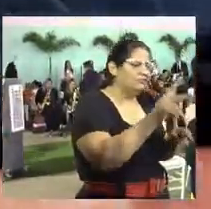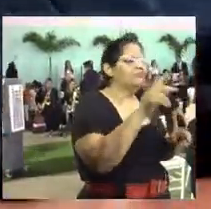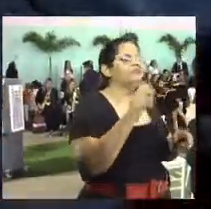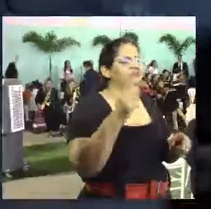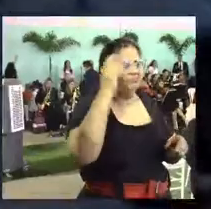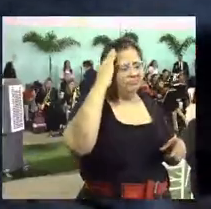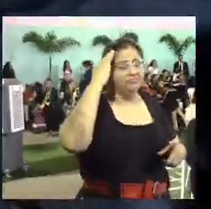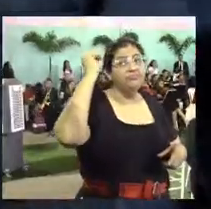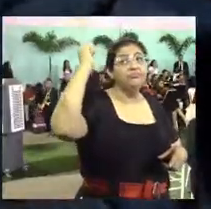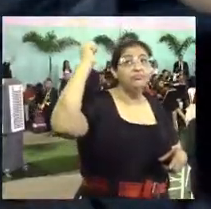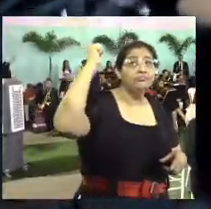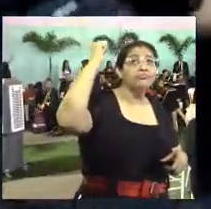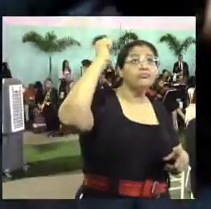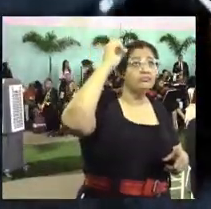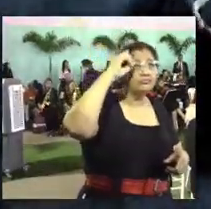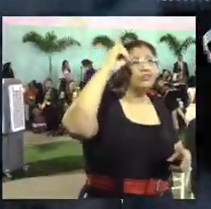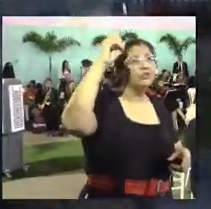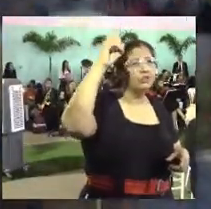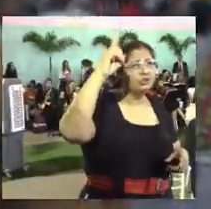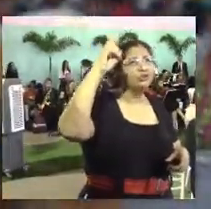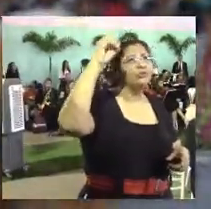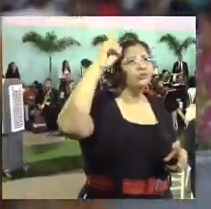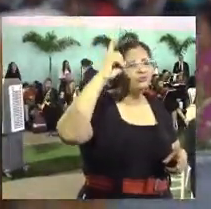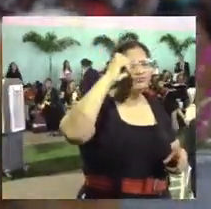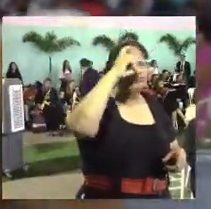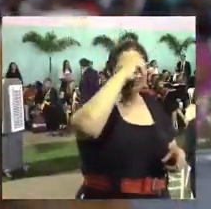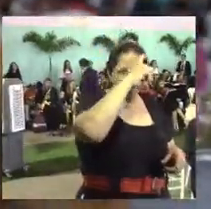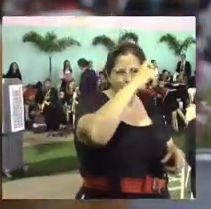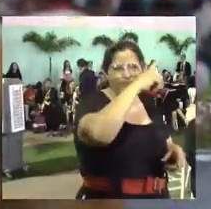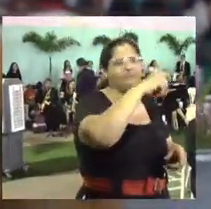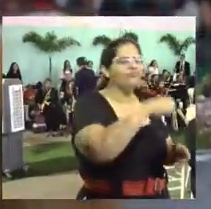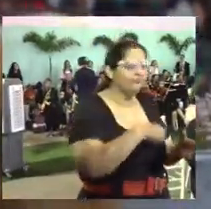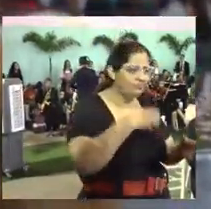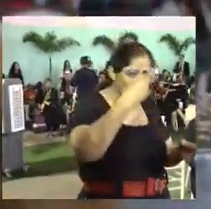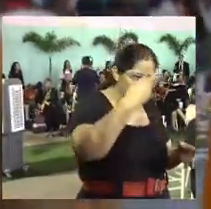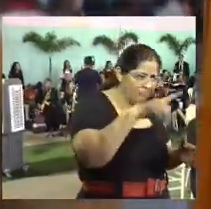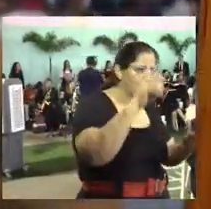mas fique sabendo que durante esses dias